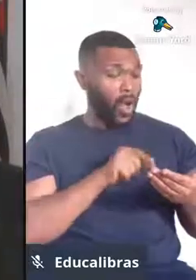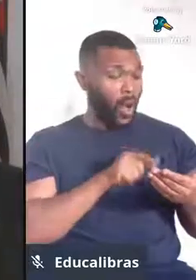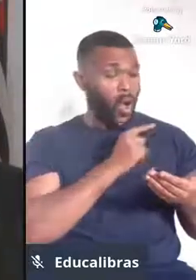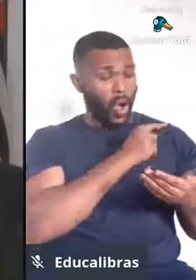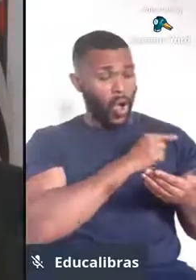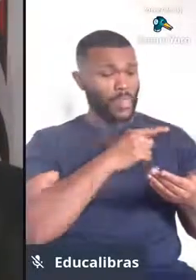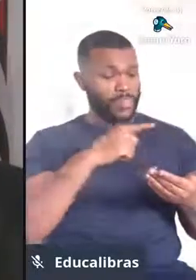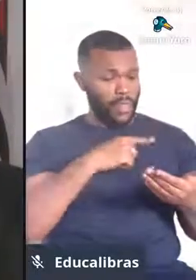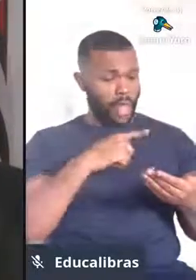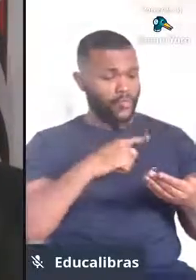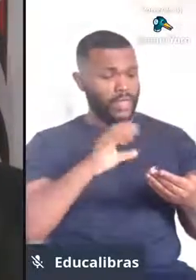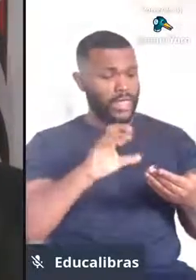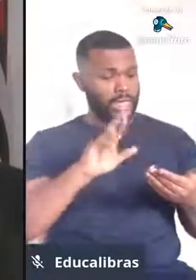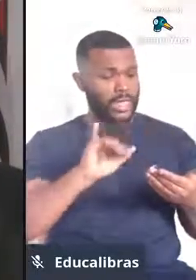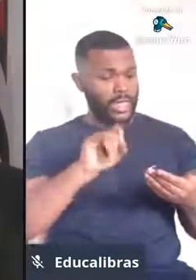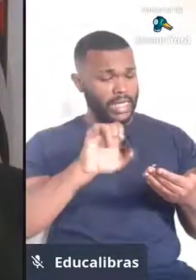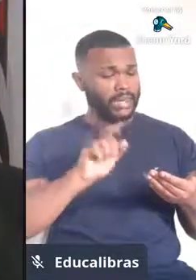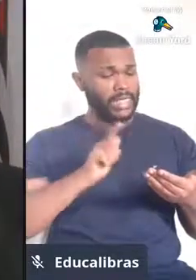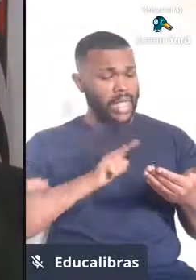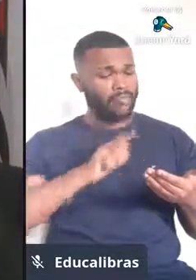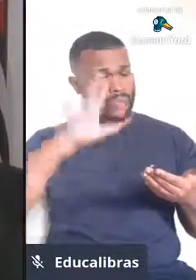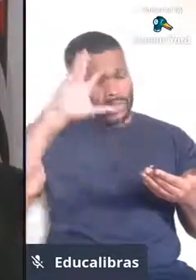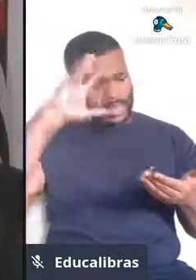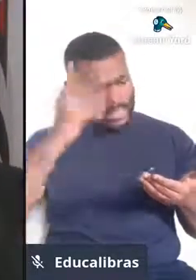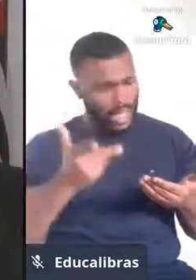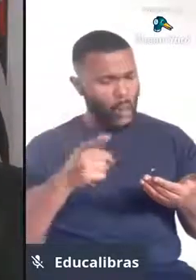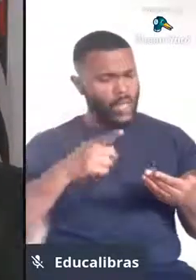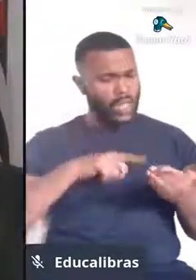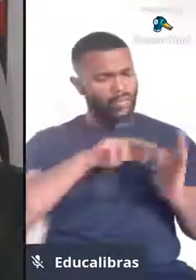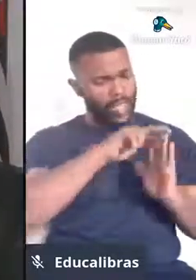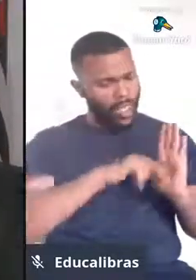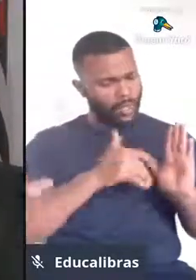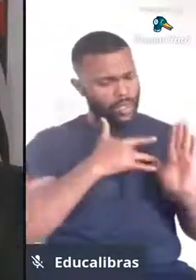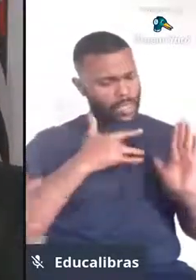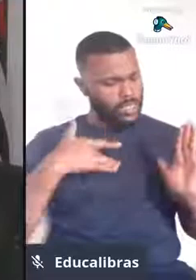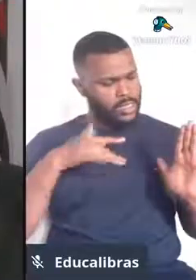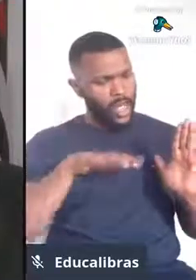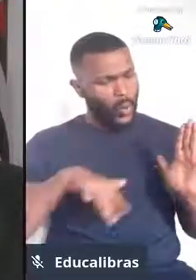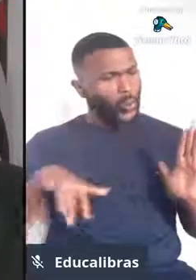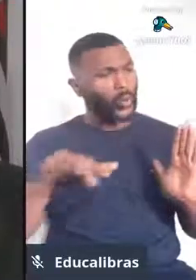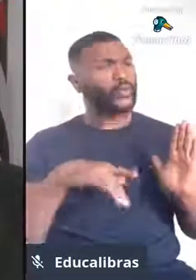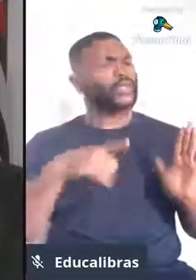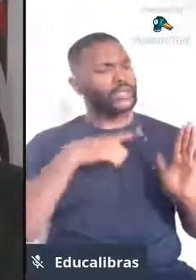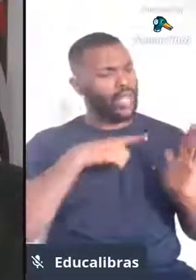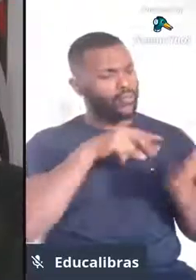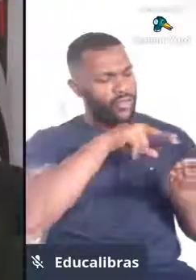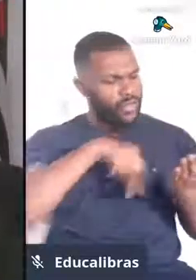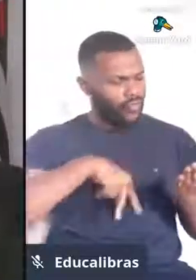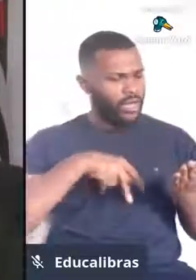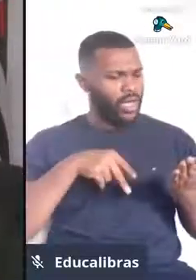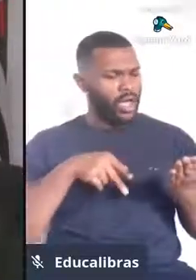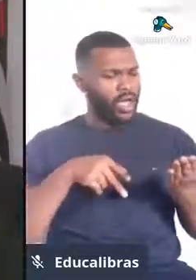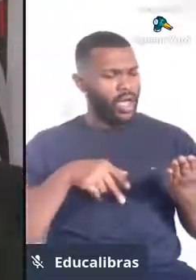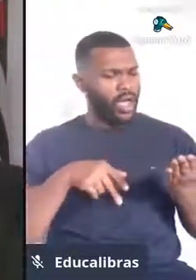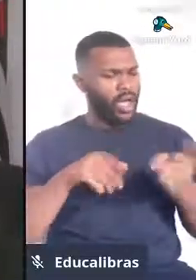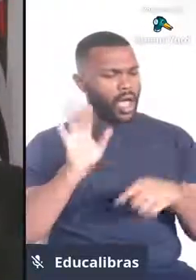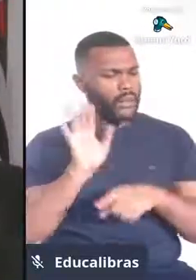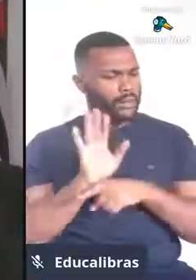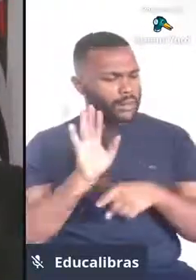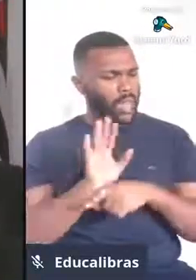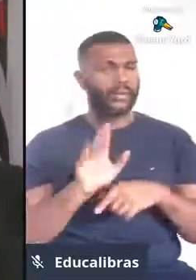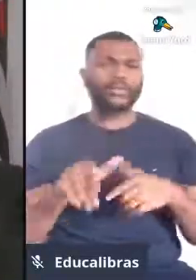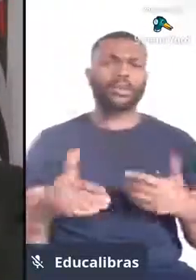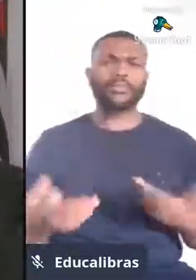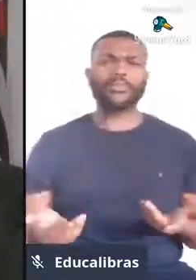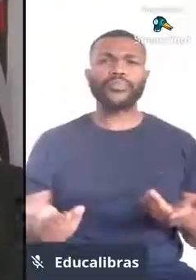tomado de decisão, esses foram os desdobramentos na área de saúde, esses foram os desdobramentos na rede assistencial, quer dizer,